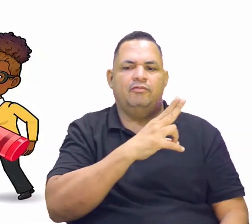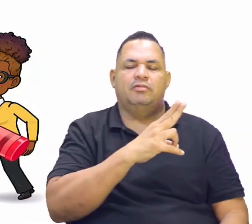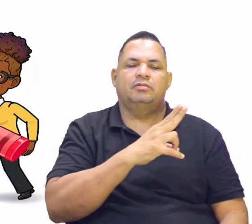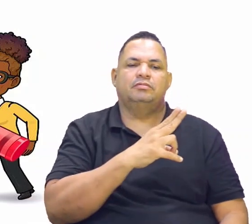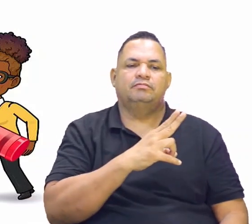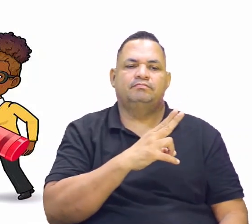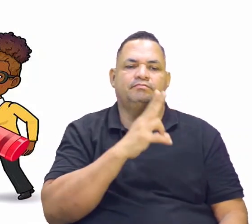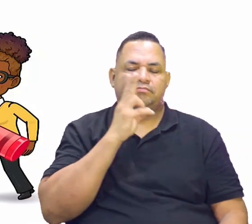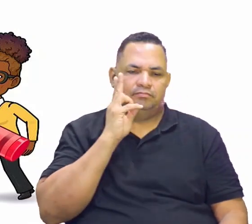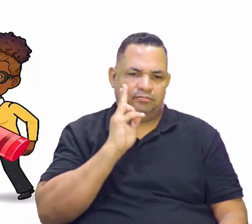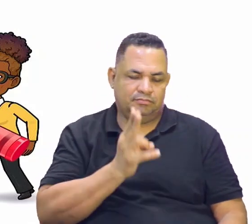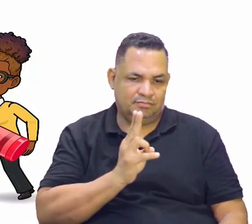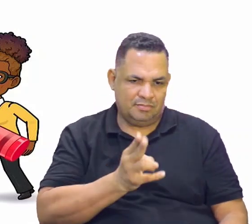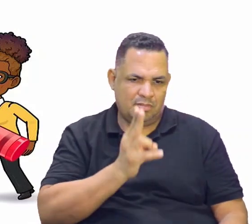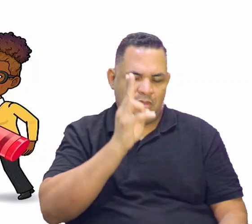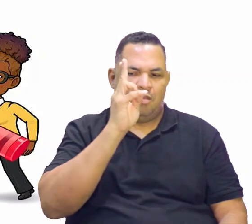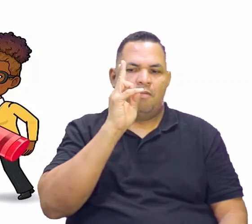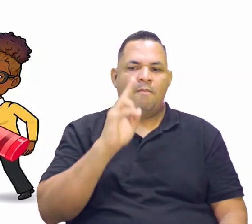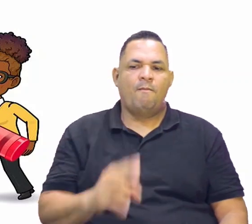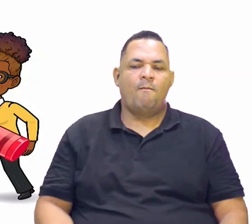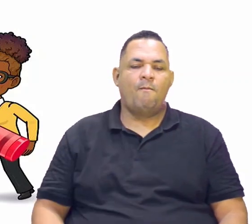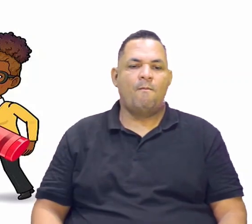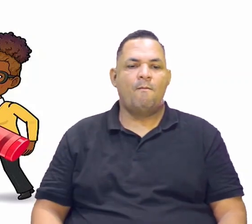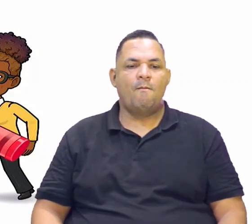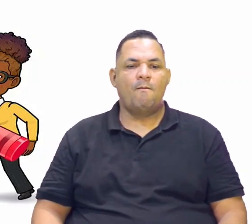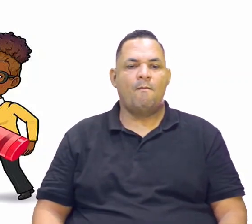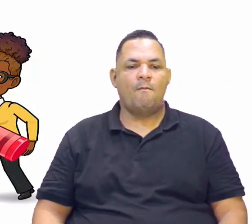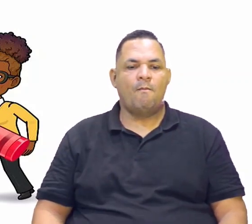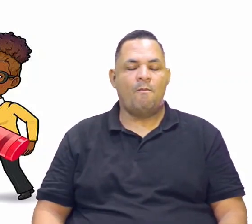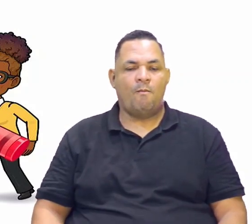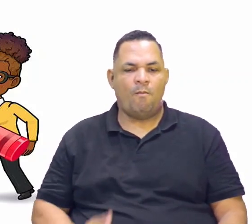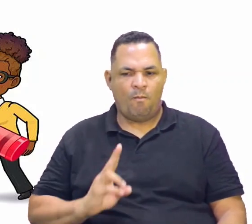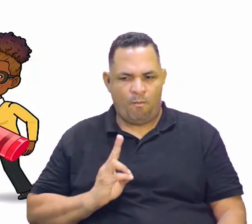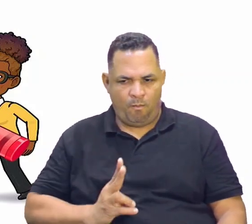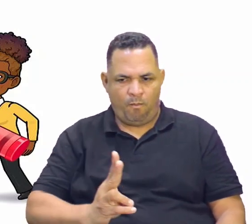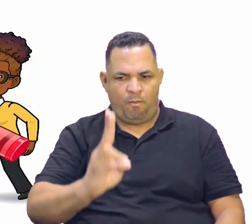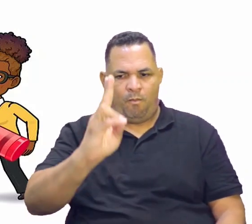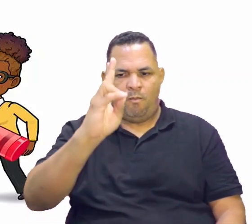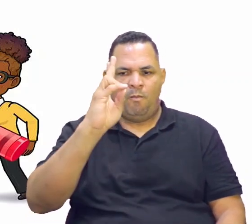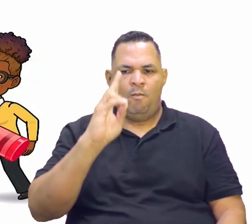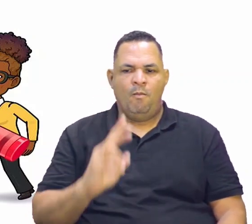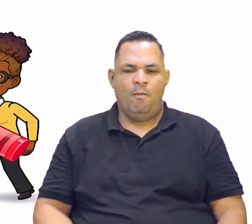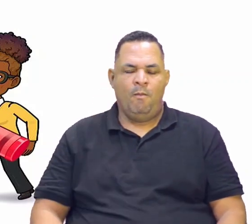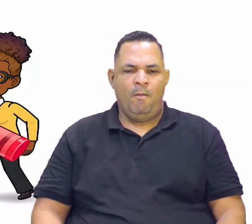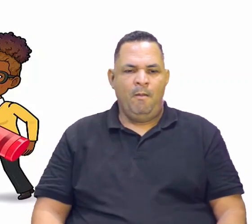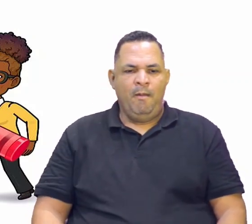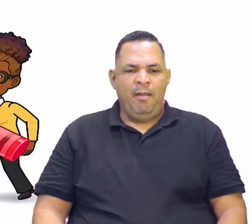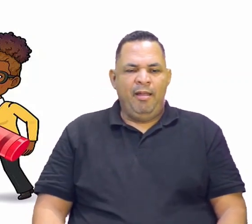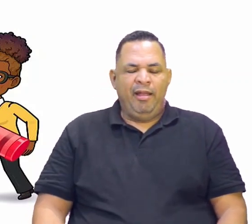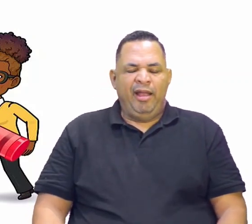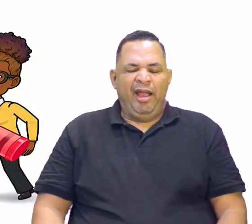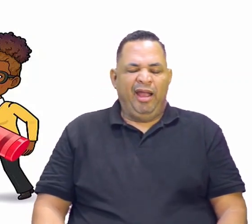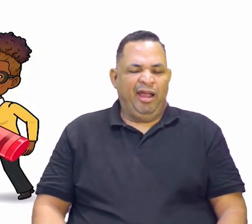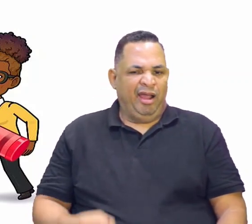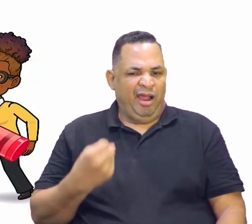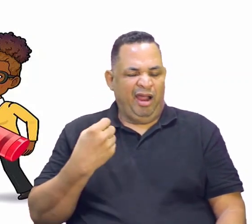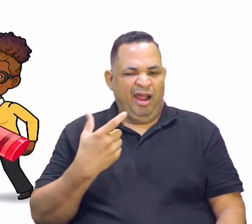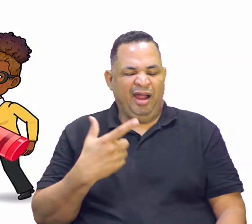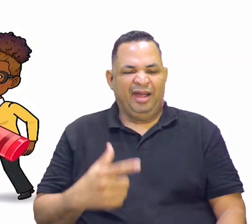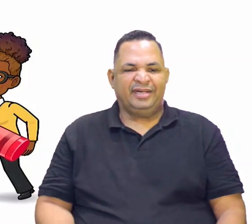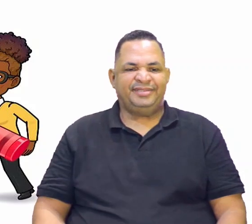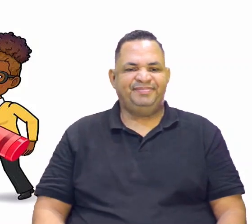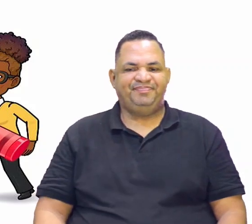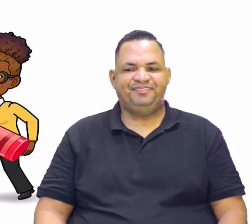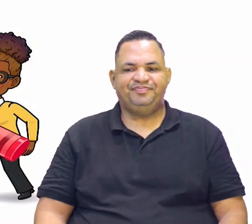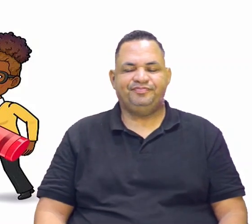né? Ter força para continuar algo. Tenha pulso, ou seja, não mudar,